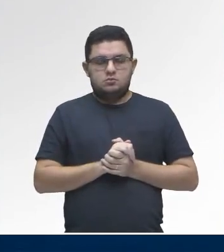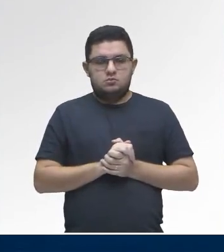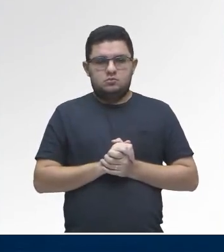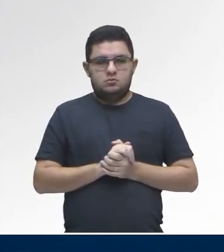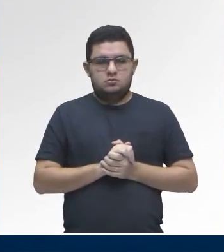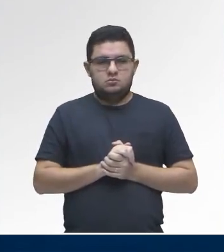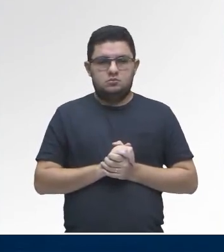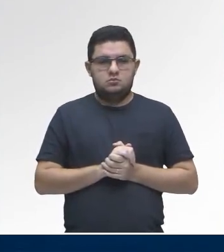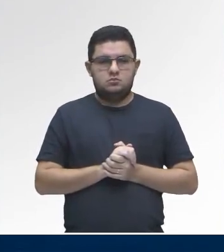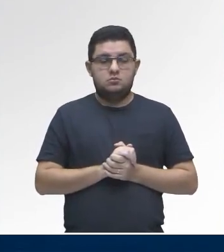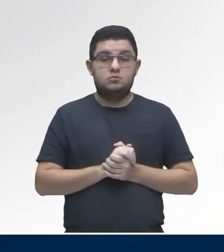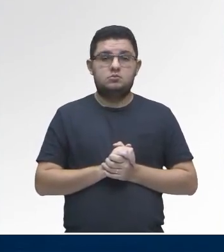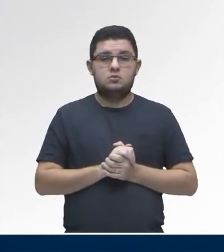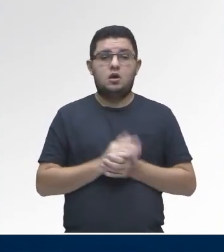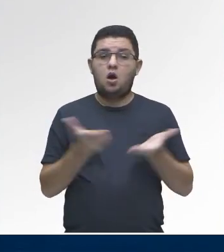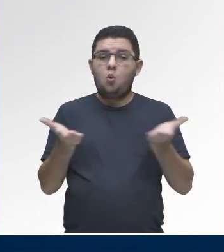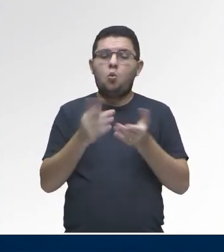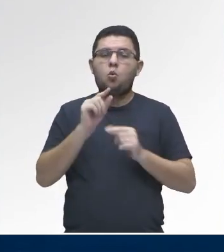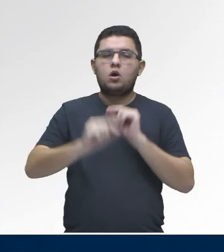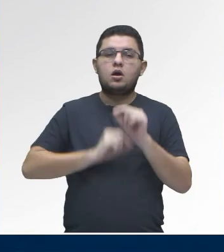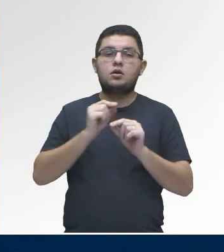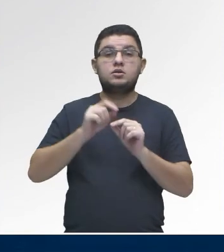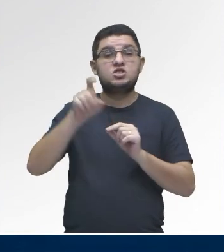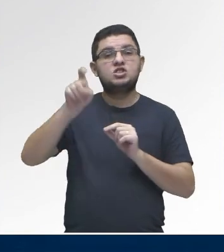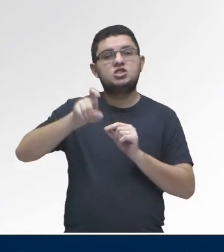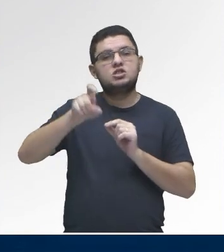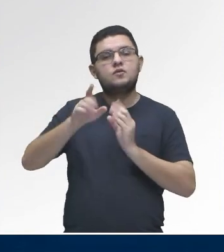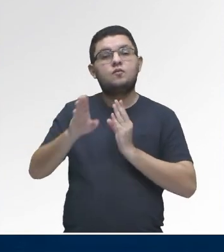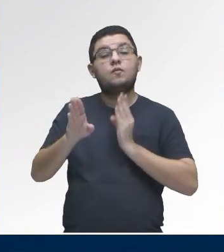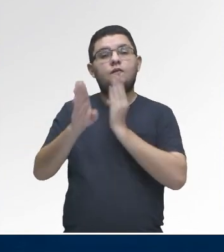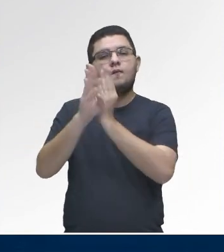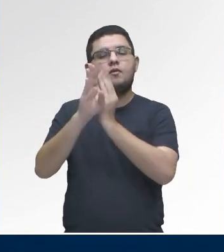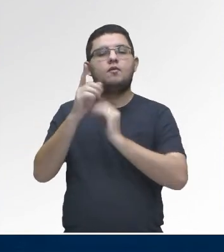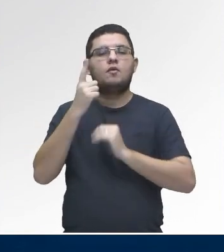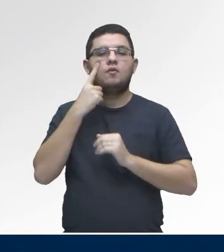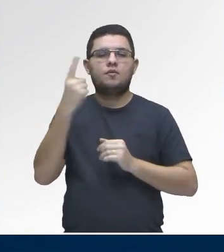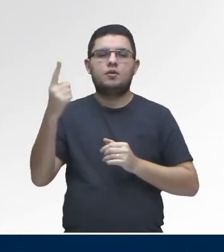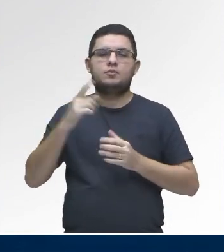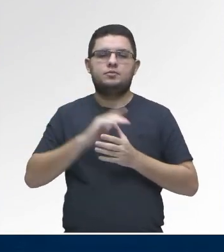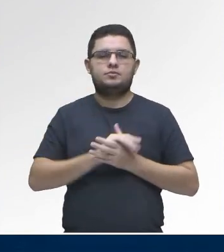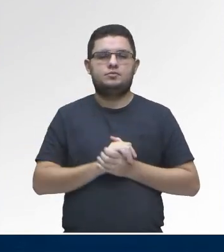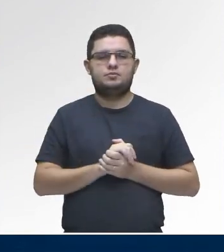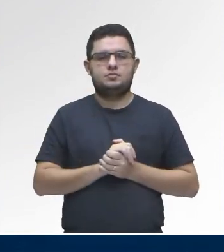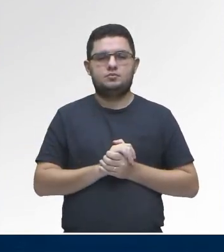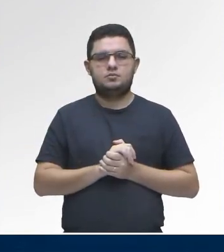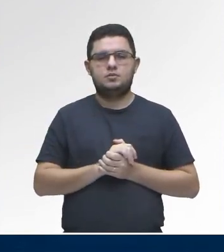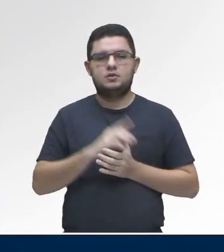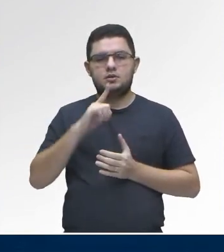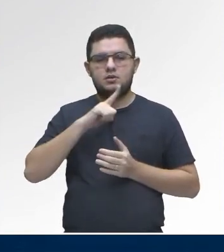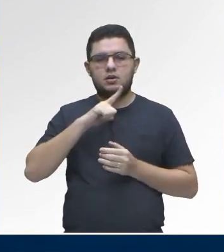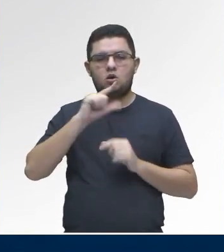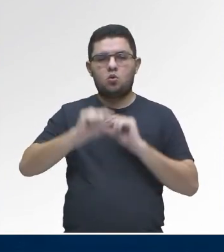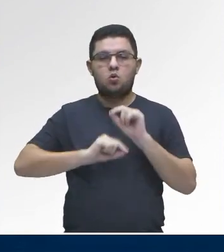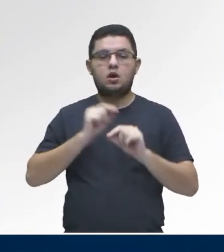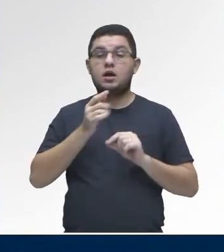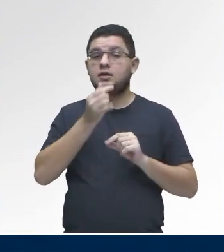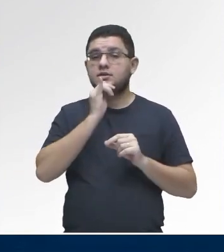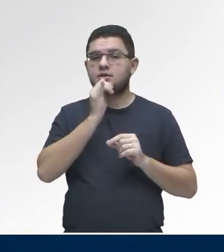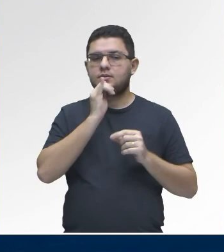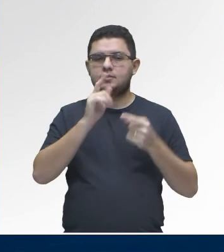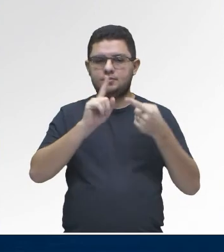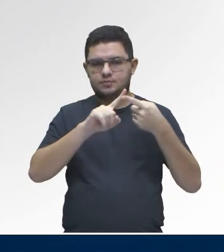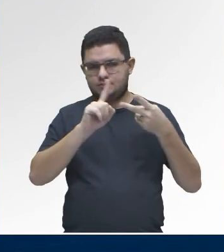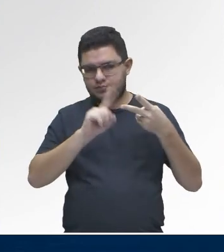Então, vamos encontrar aqui o valor de x nessas duas opções. A gente tem aqui 2 exemplos, A